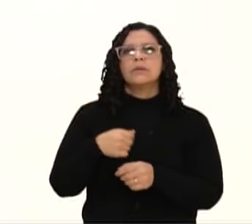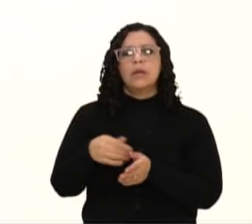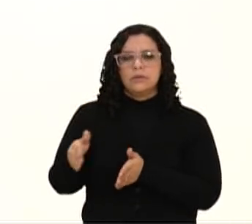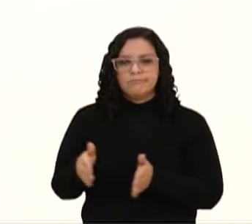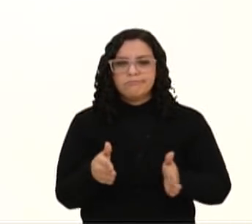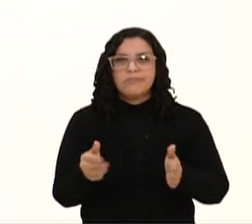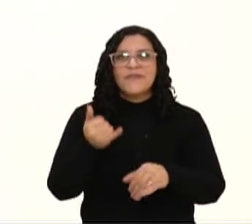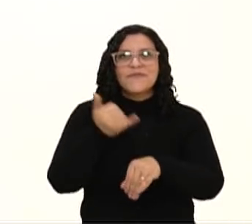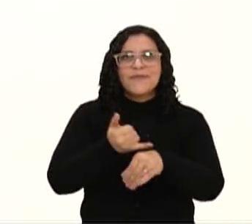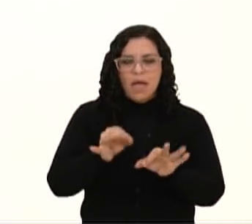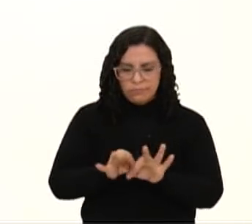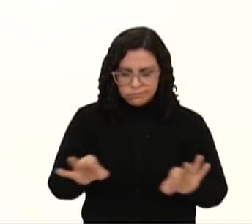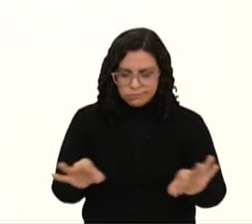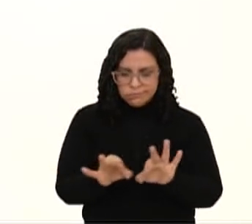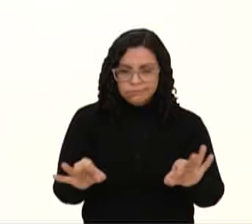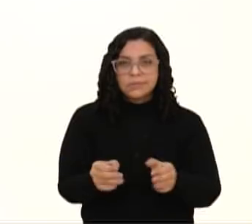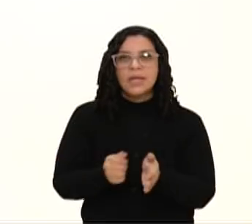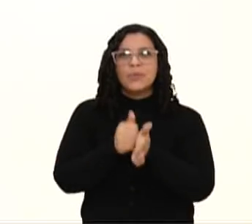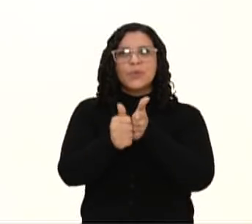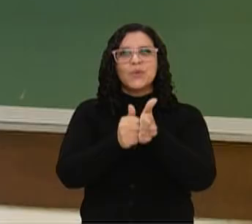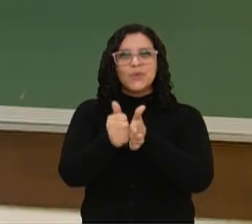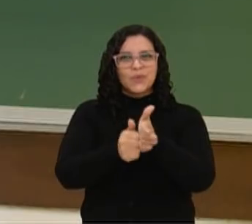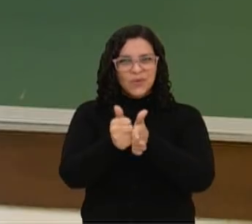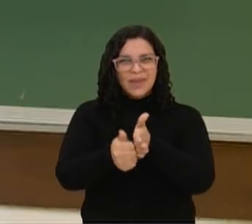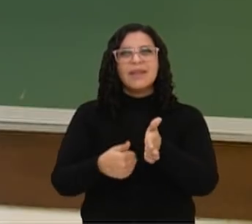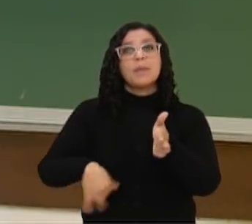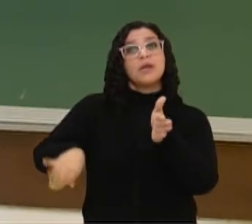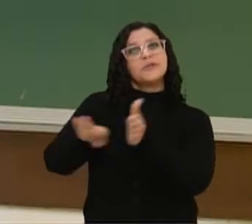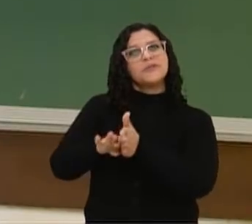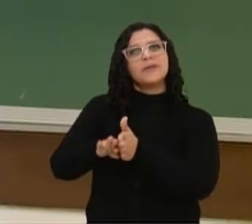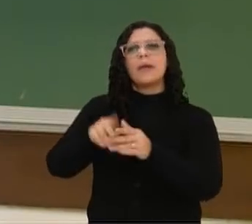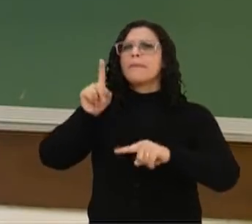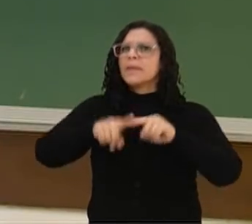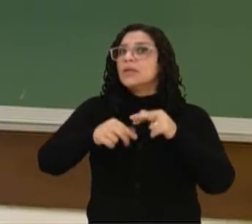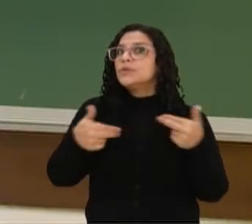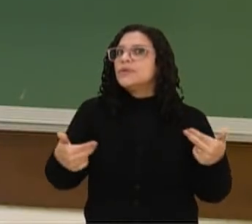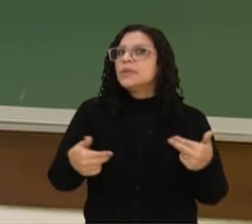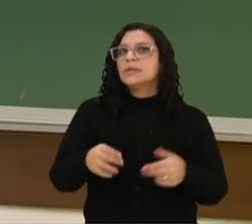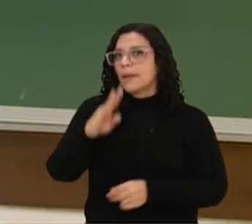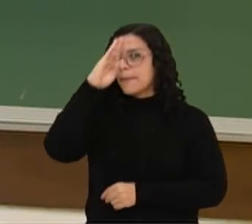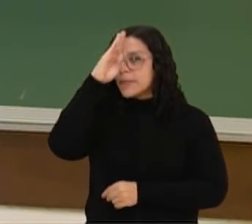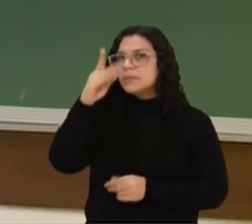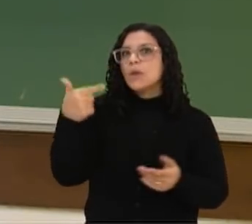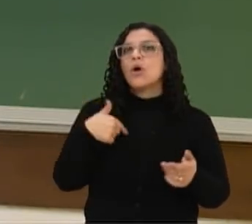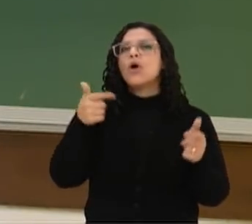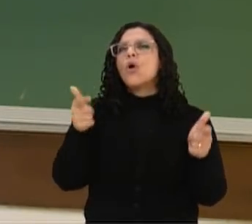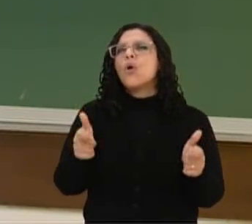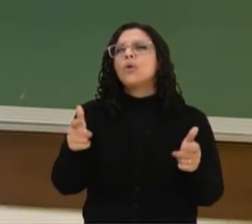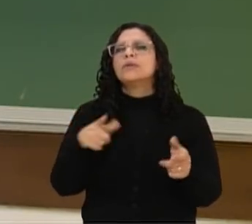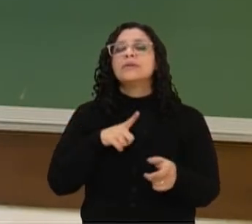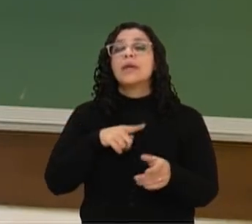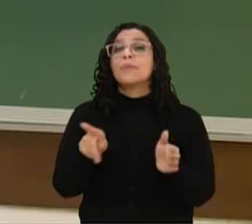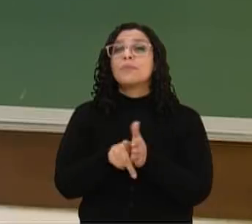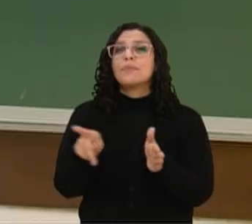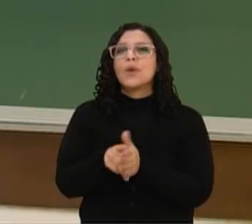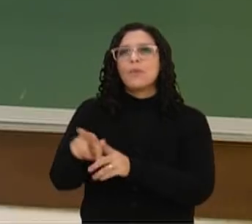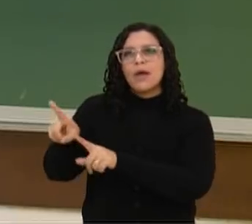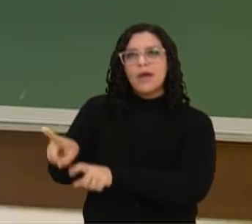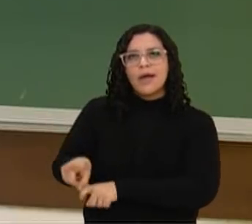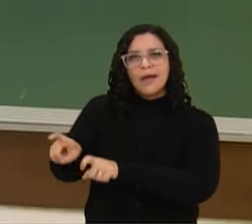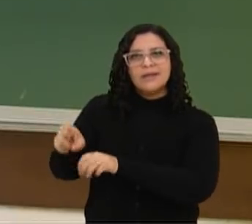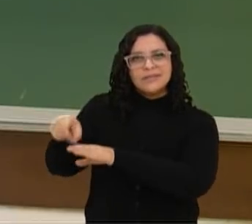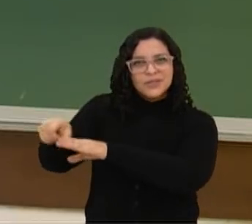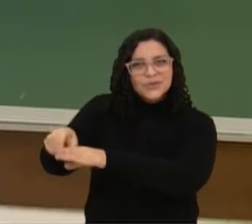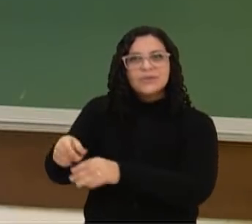ligações de ferrovias que vão trazer diferentes itens, principalmente daquela ideia lá do agronegócio que a